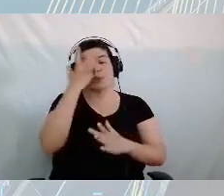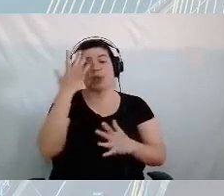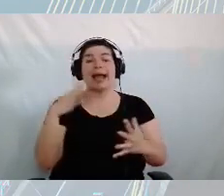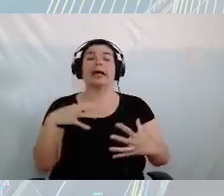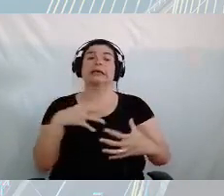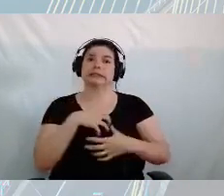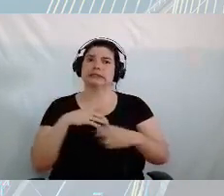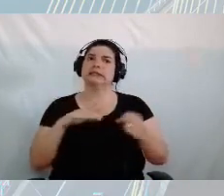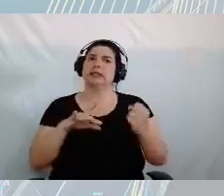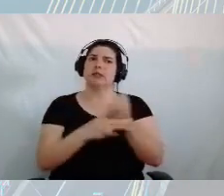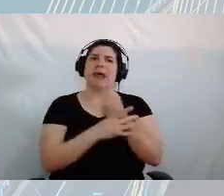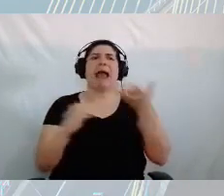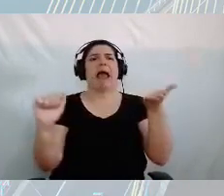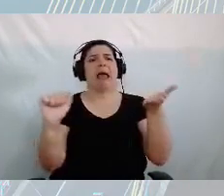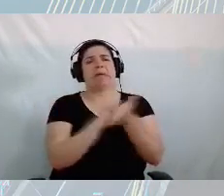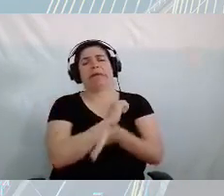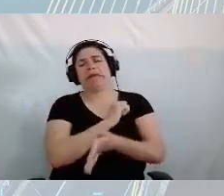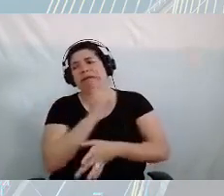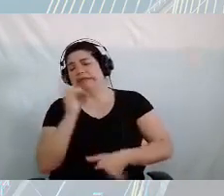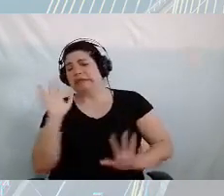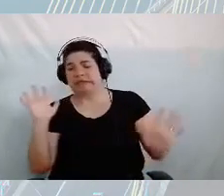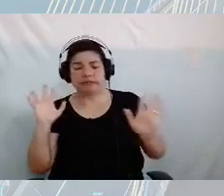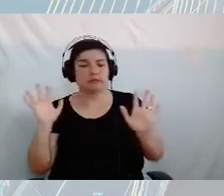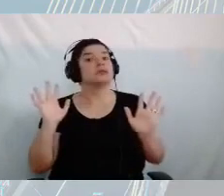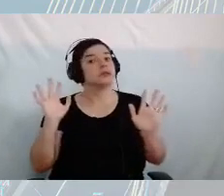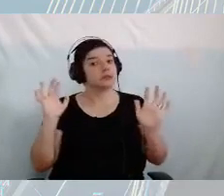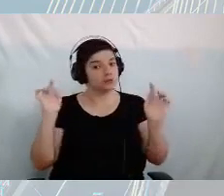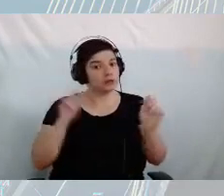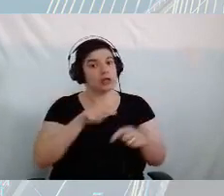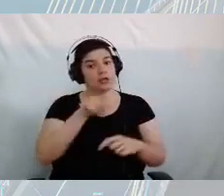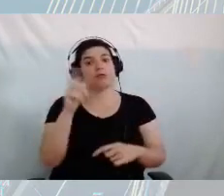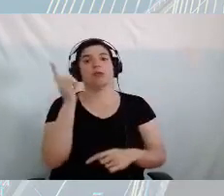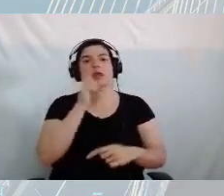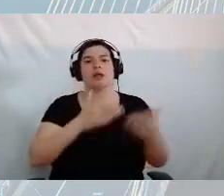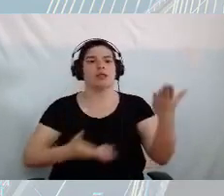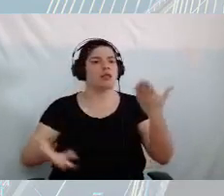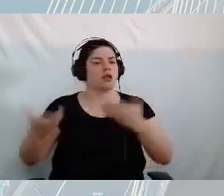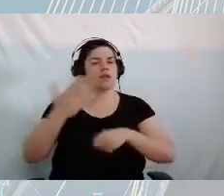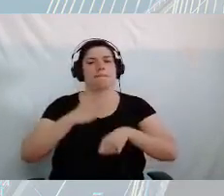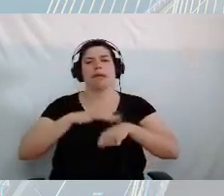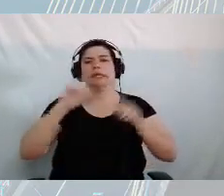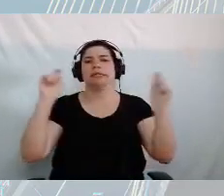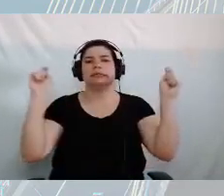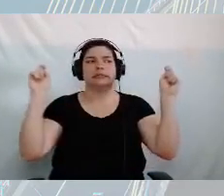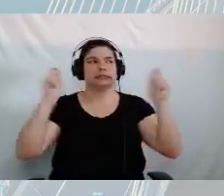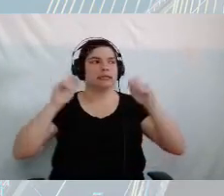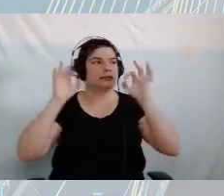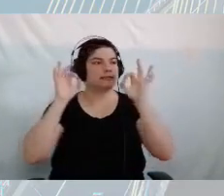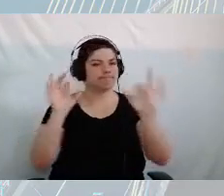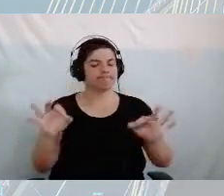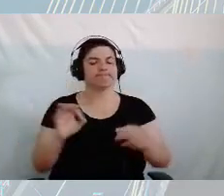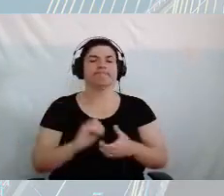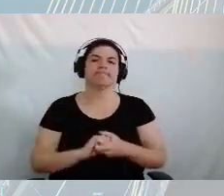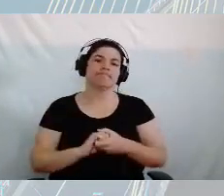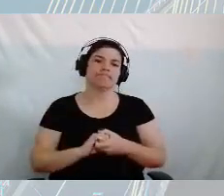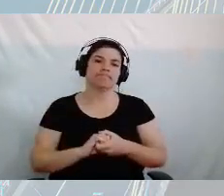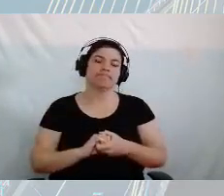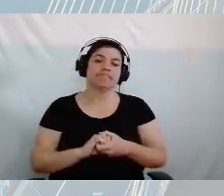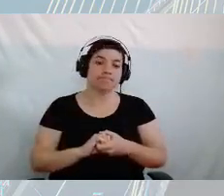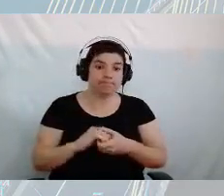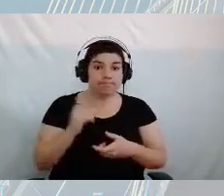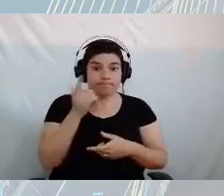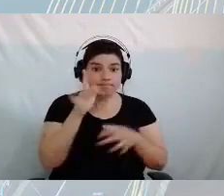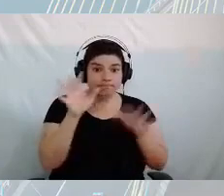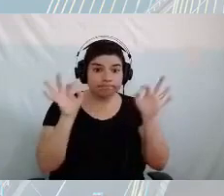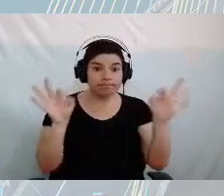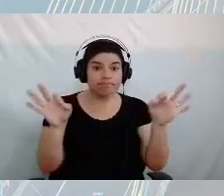apagar algo sem querer, para que elas fiquem desenvoltas e possam interagir com mais flexibilidade possível. Com isso estabelecido,